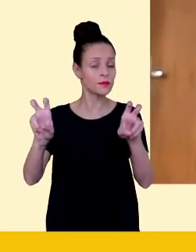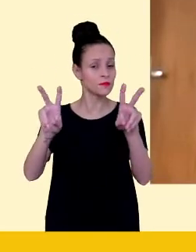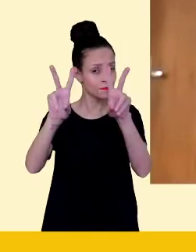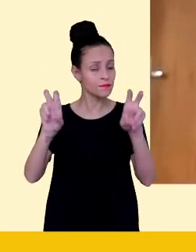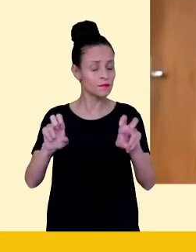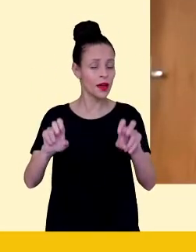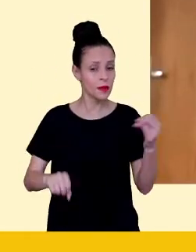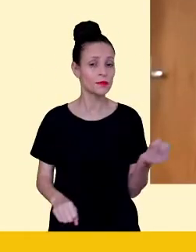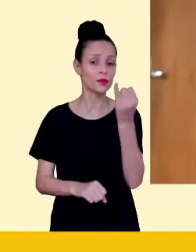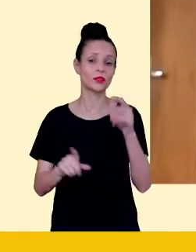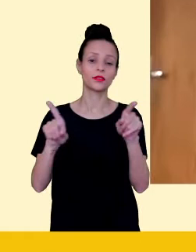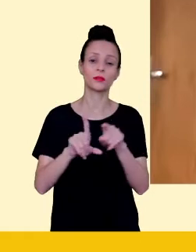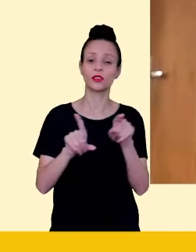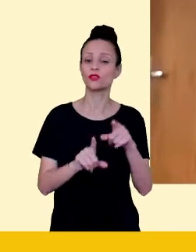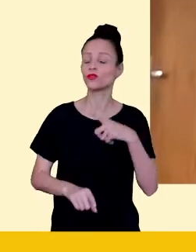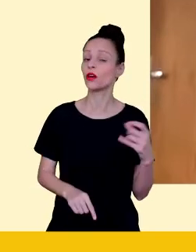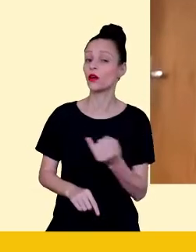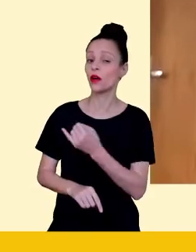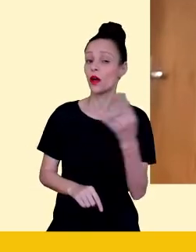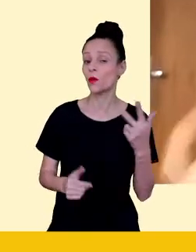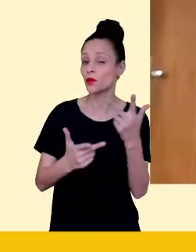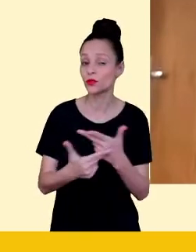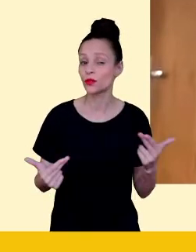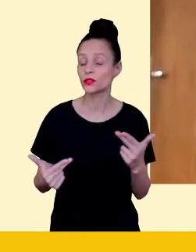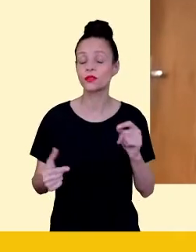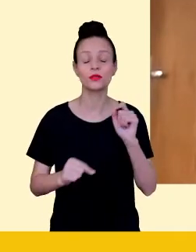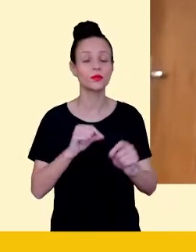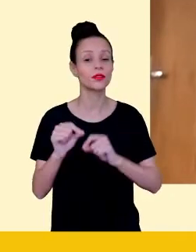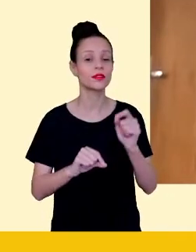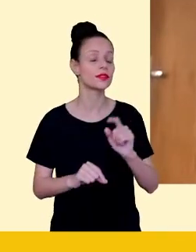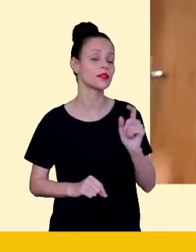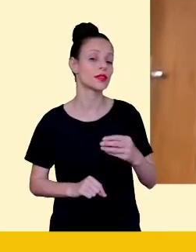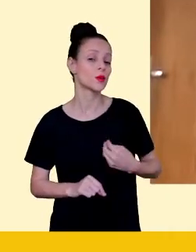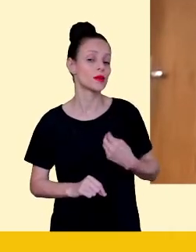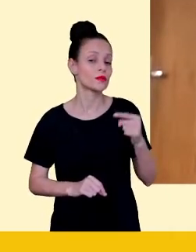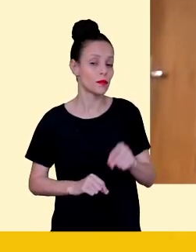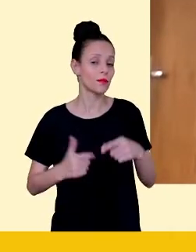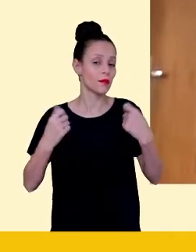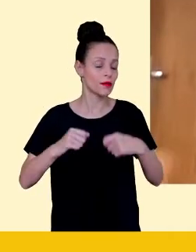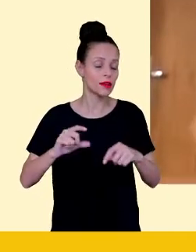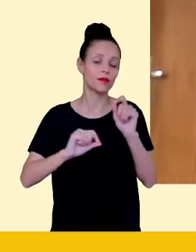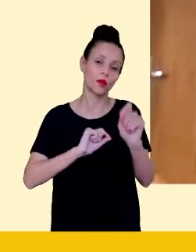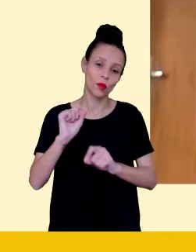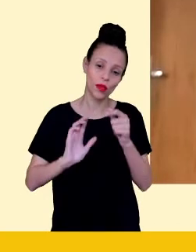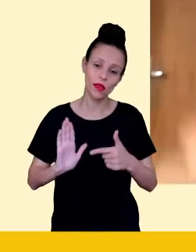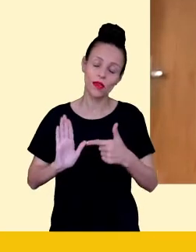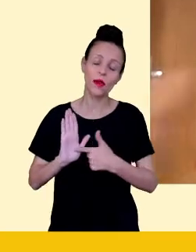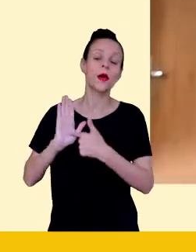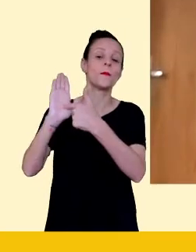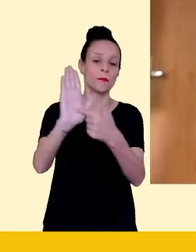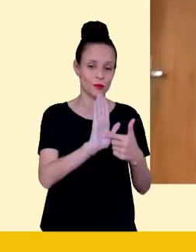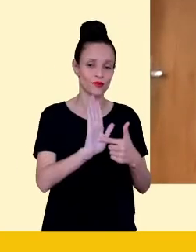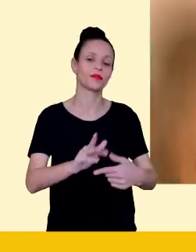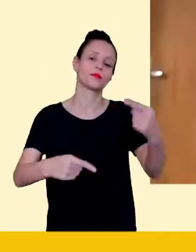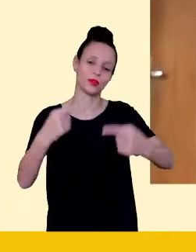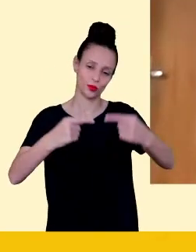um tema também, acho que muito intrincado e que tinham coisas que um pouco não estavam lá. A gente precisava, de alguma